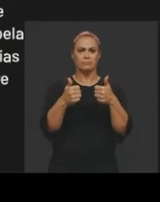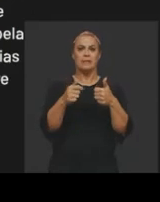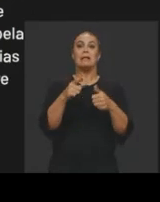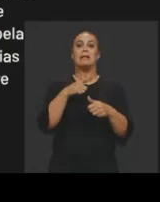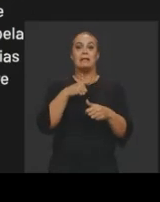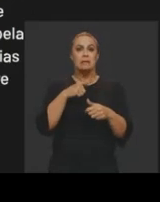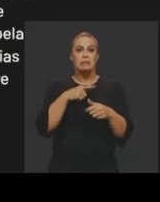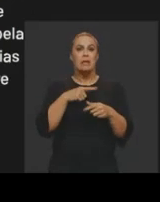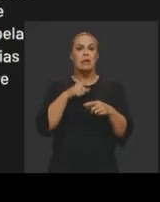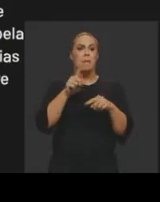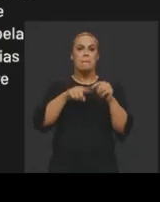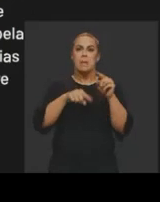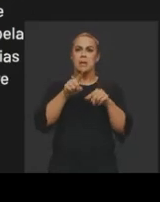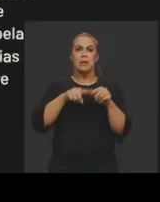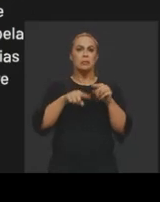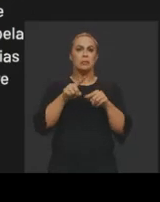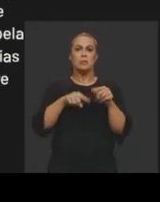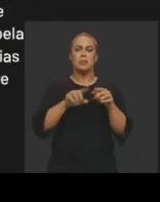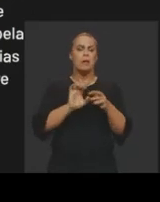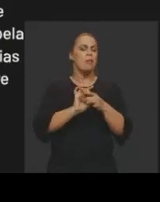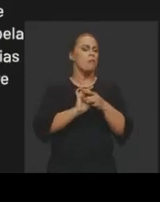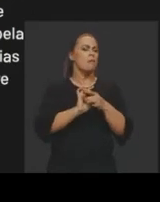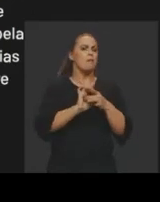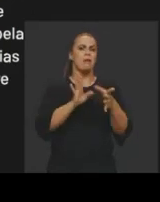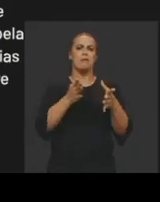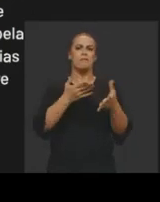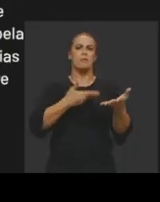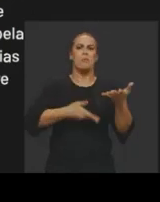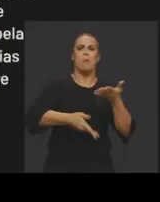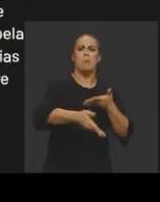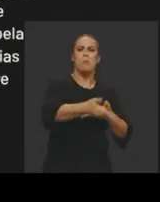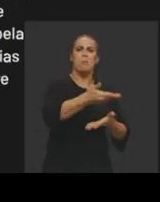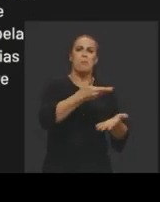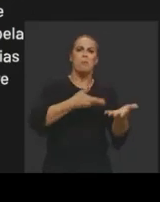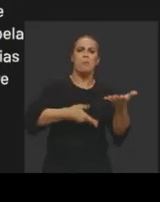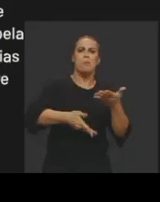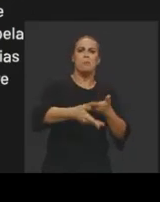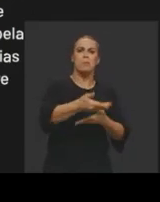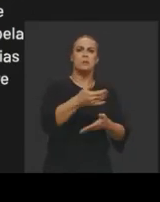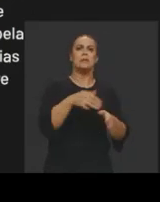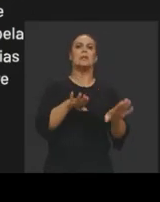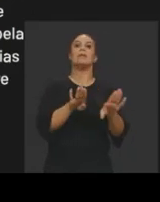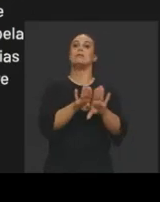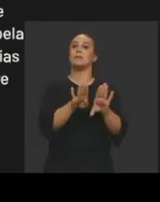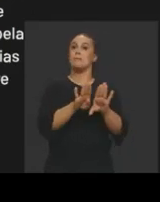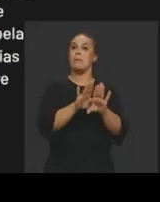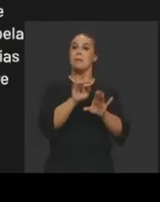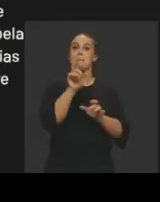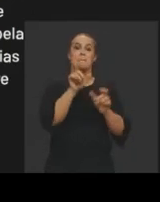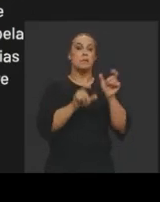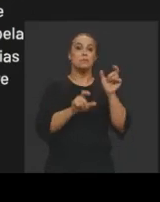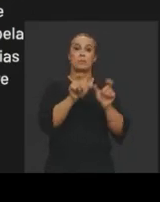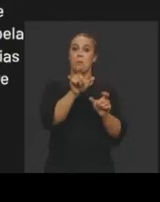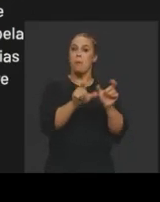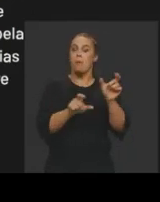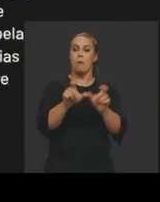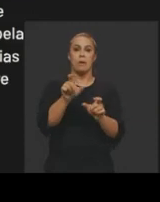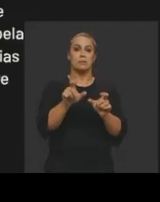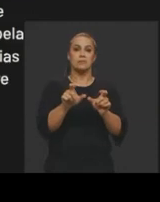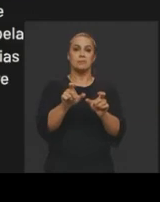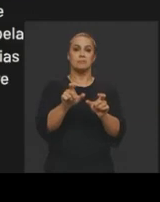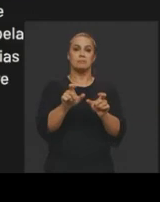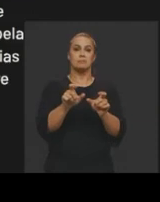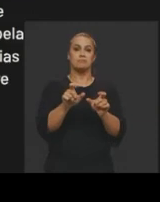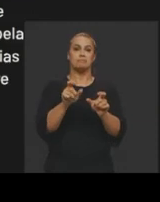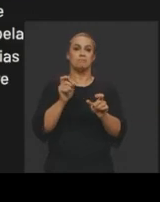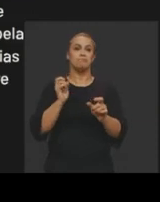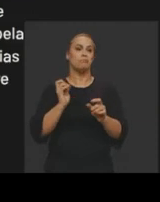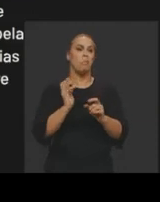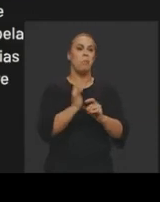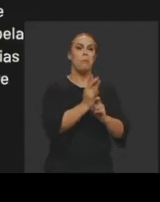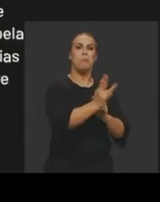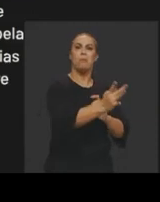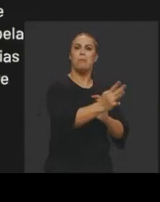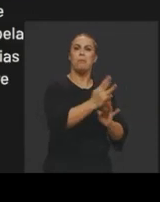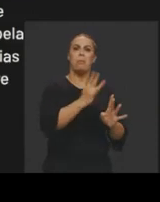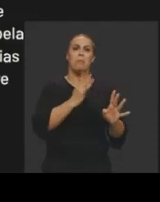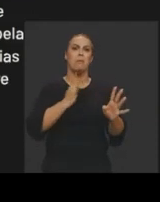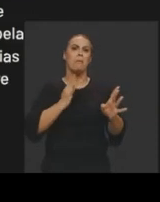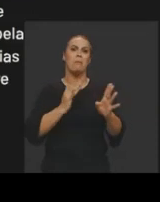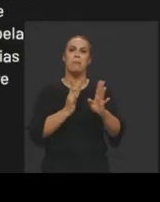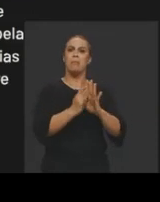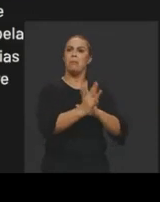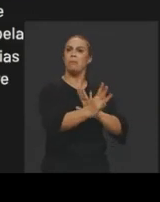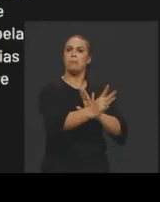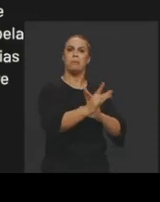mercadorias, livre circulação de pessoas e também a redução ou mesmo isenção de impostos